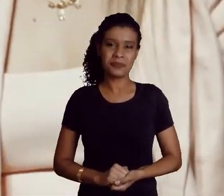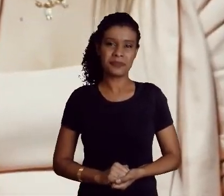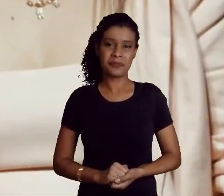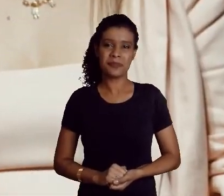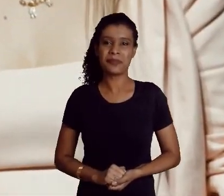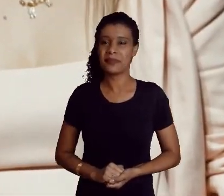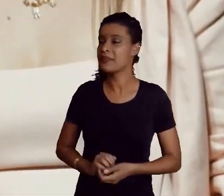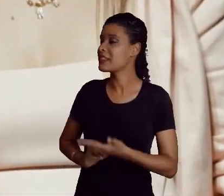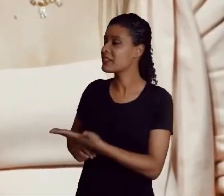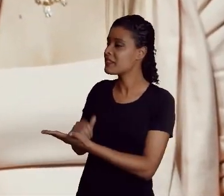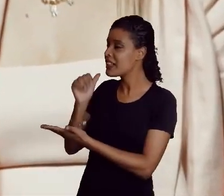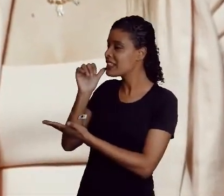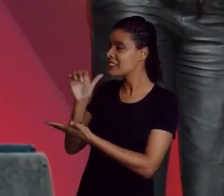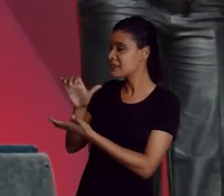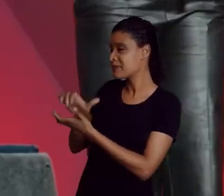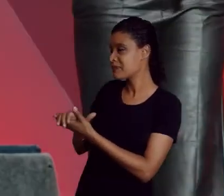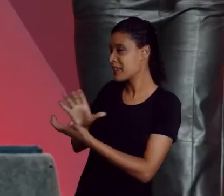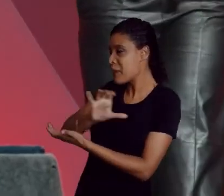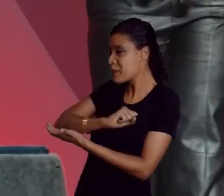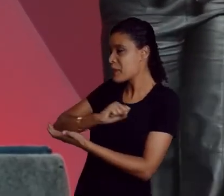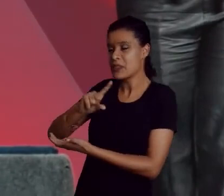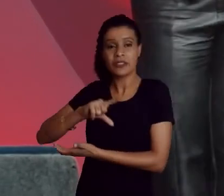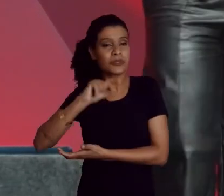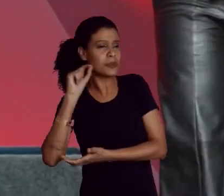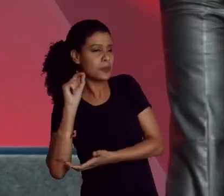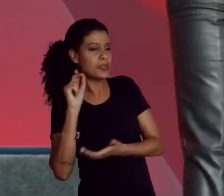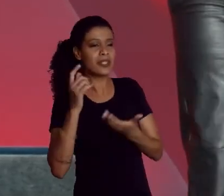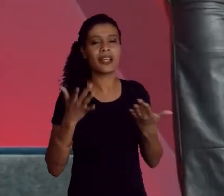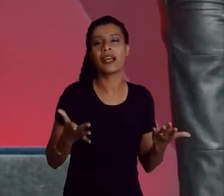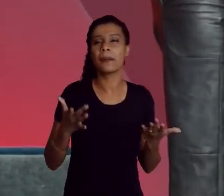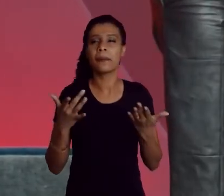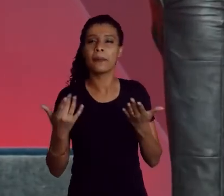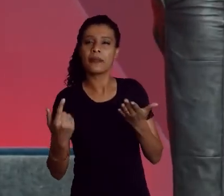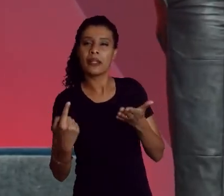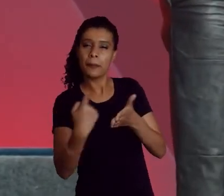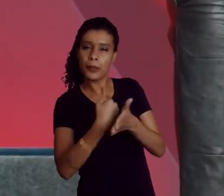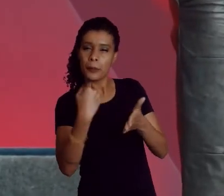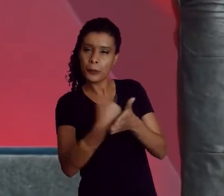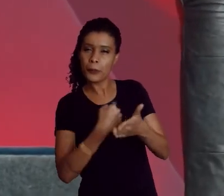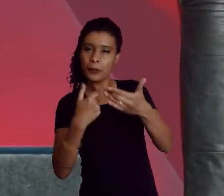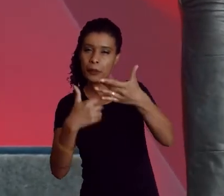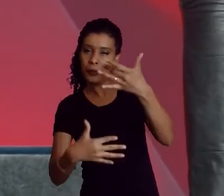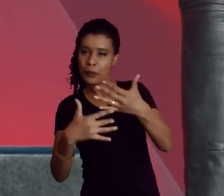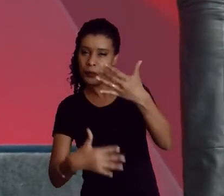Vai, amor, escolhe aí. Gente, muita pergunta assim sobre namoro. Algumas perguntas, né, assim, mais